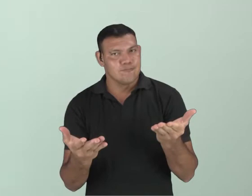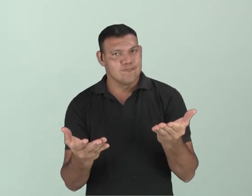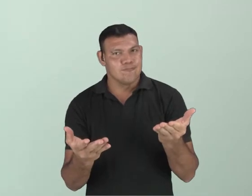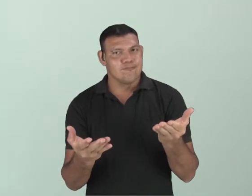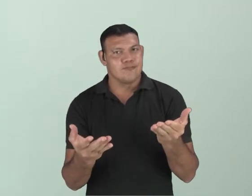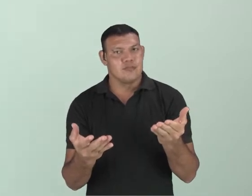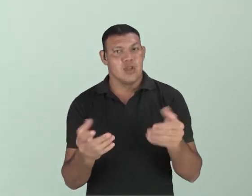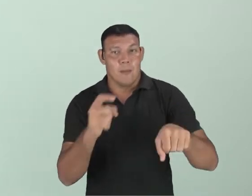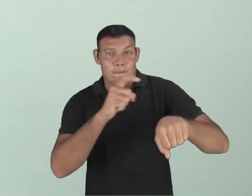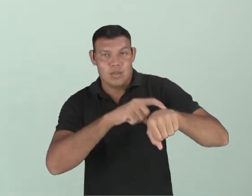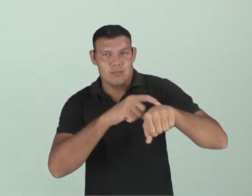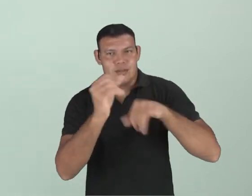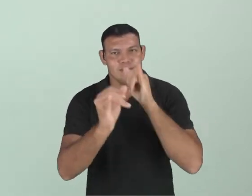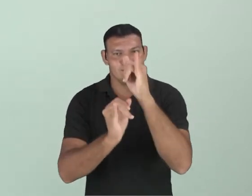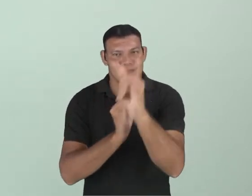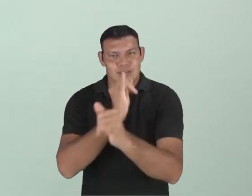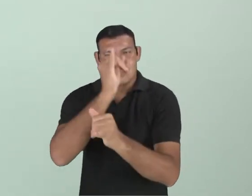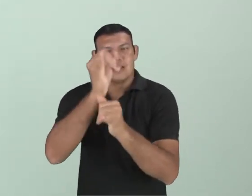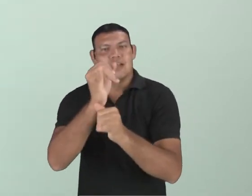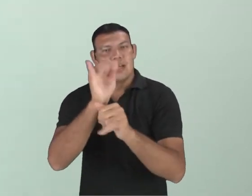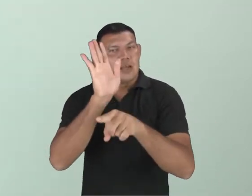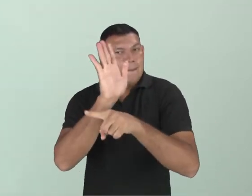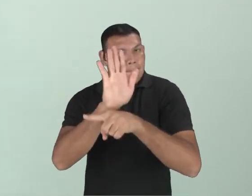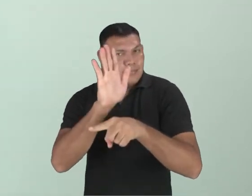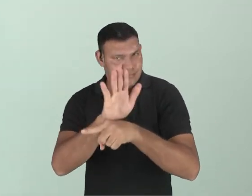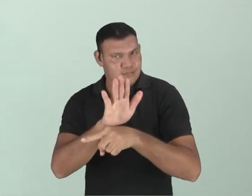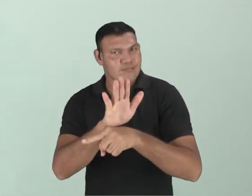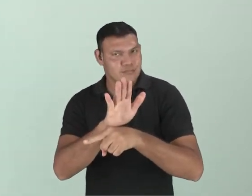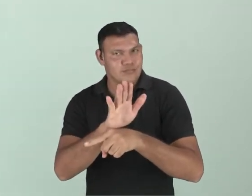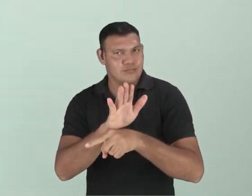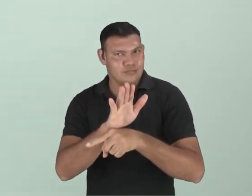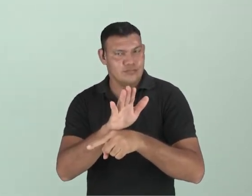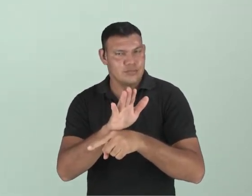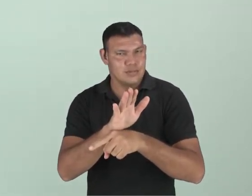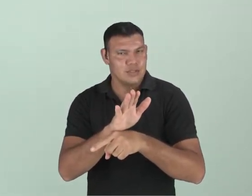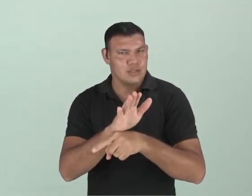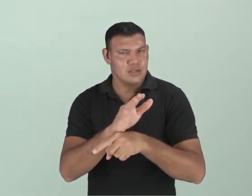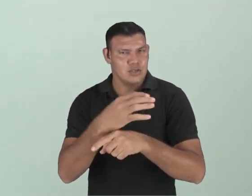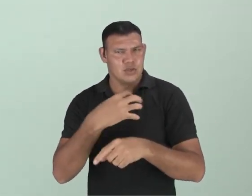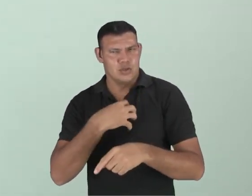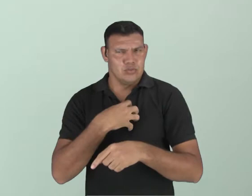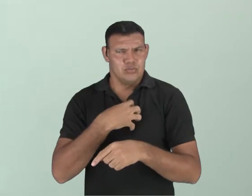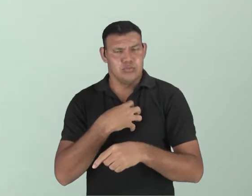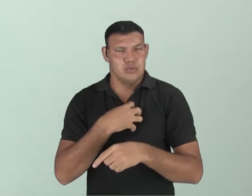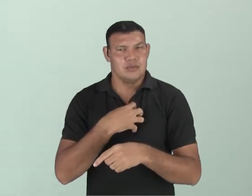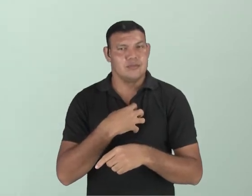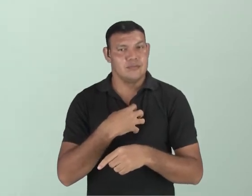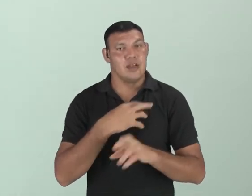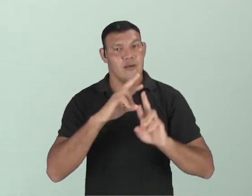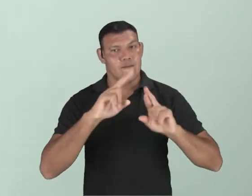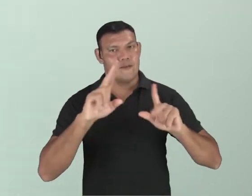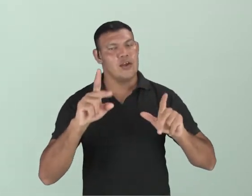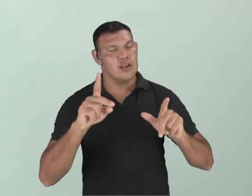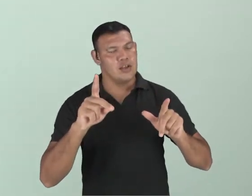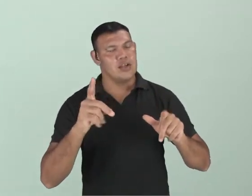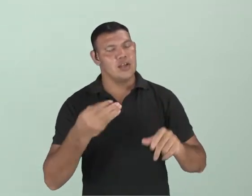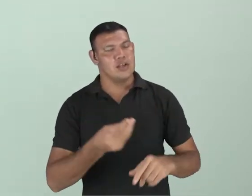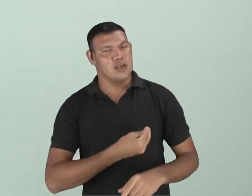era digital, tudo isso tem contribuído aí para uma nova forma de viver da sociedade, tá